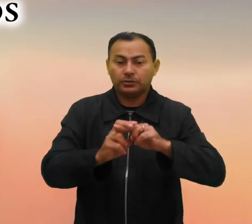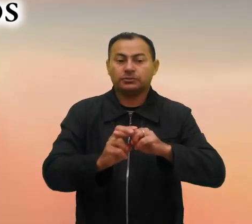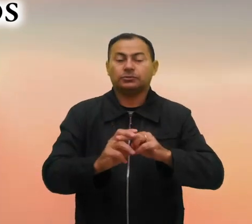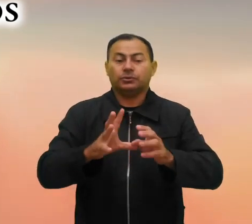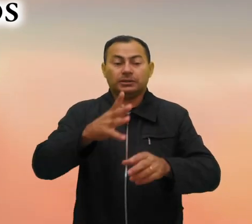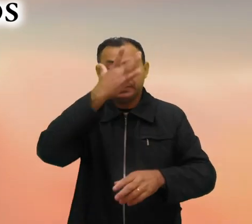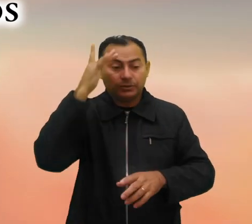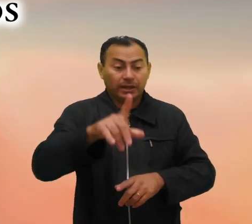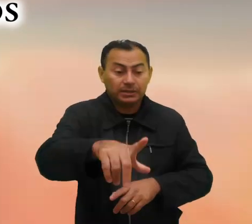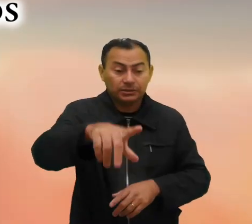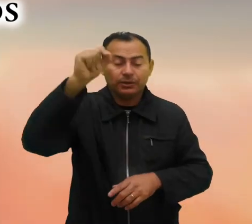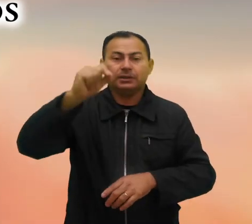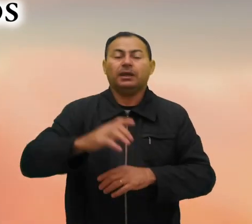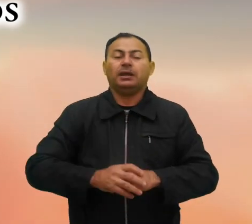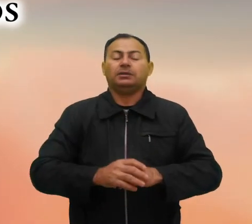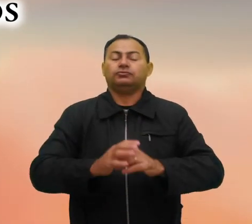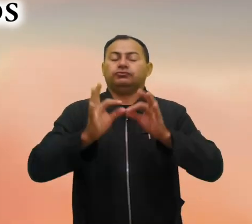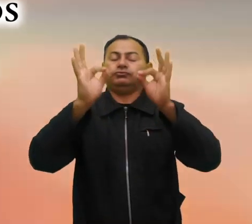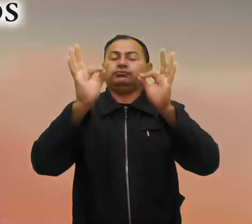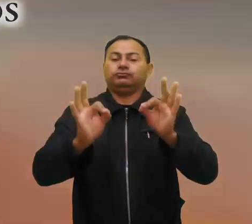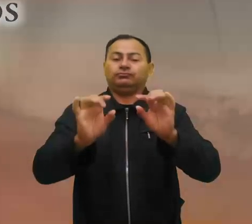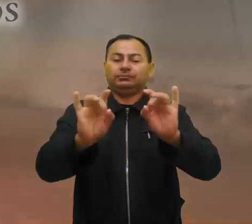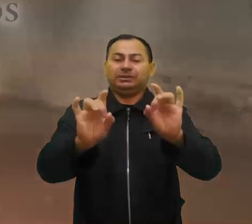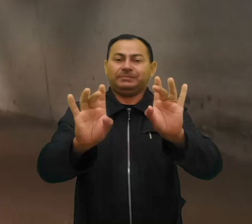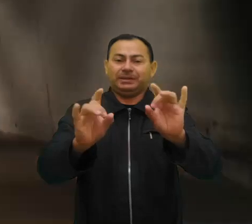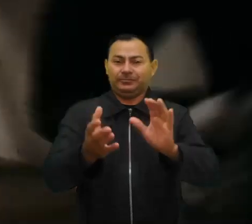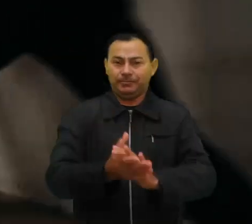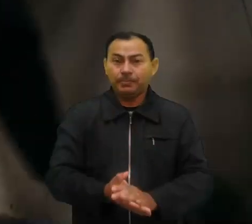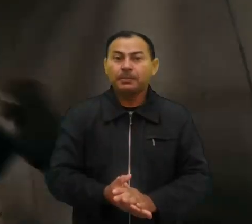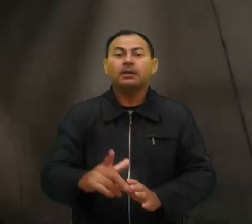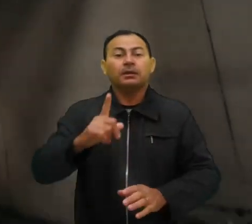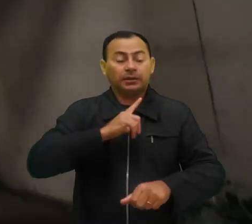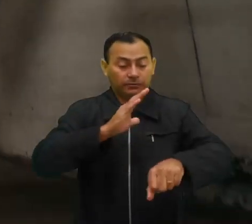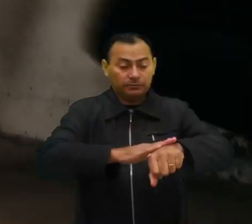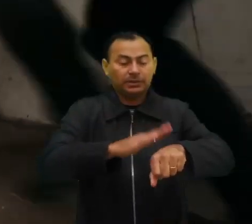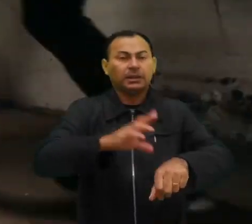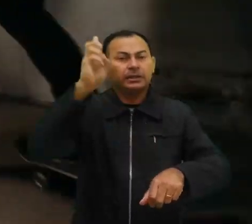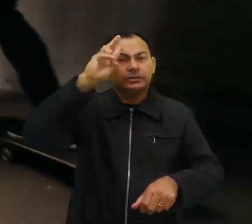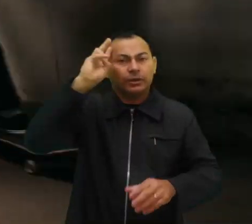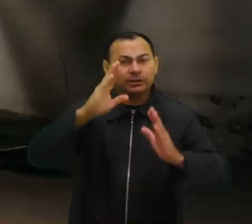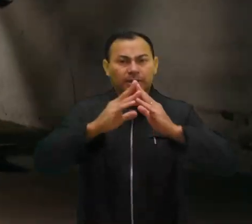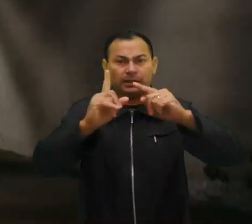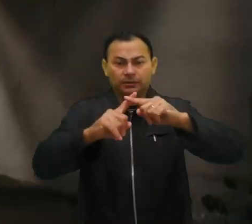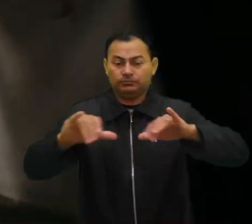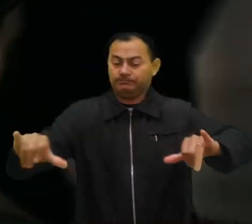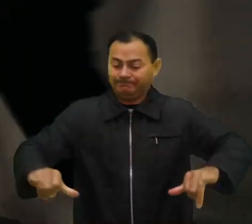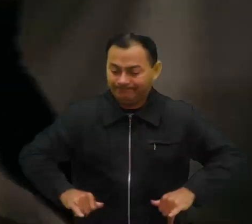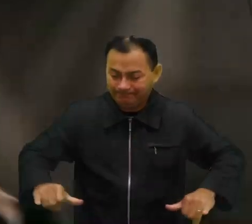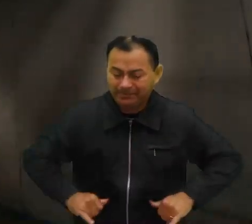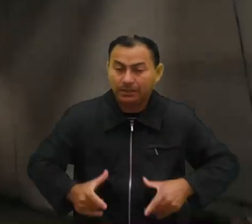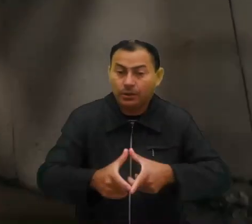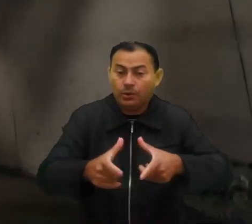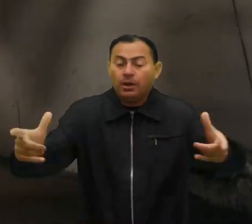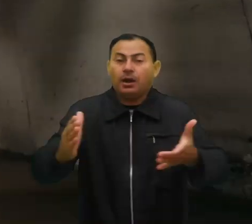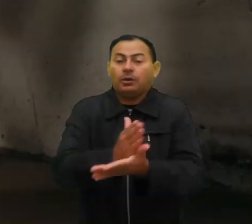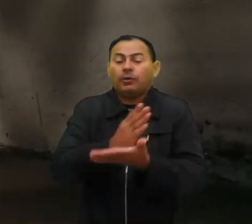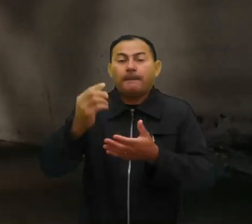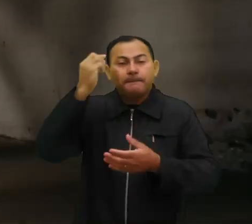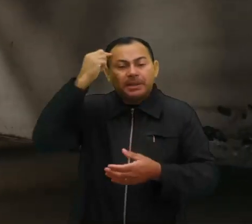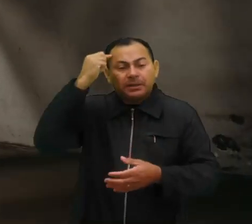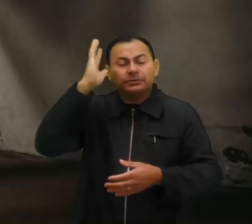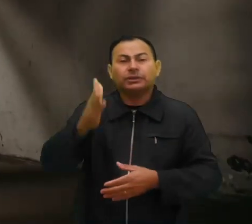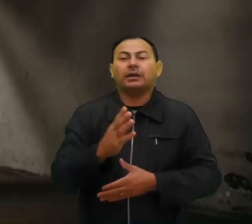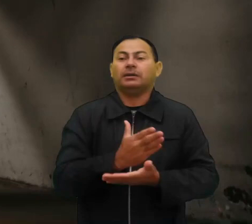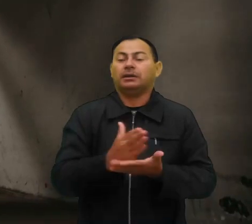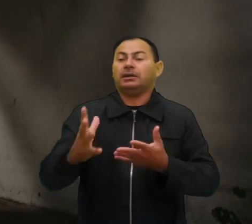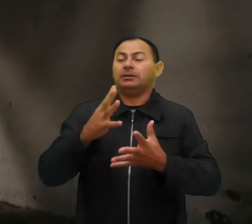dos eleitos, aqueles dias serão abreviados. Houve períodos na história da igreja que o sofrimento foi tão grande que alguns pensaram que